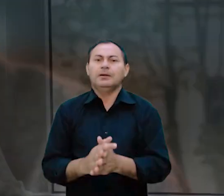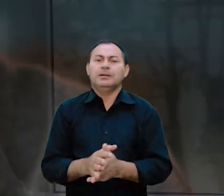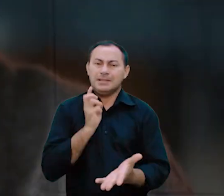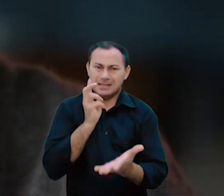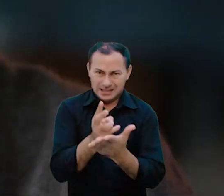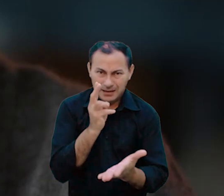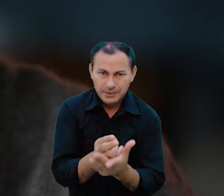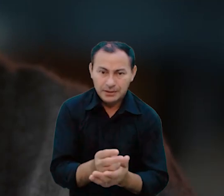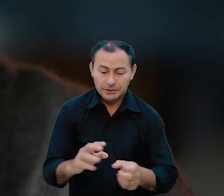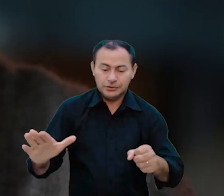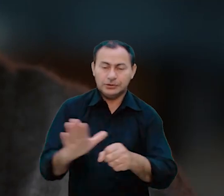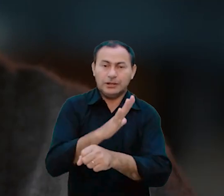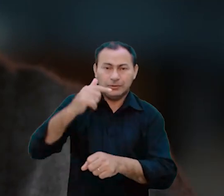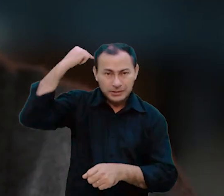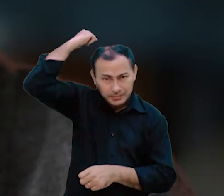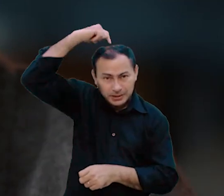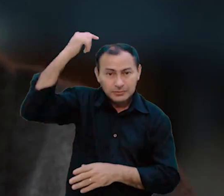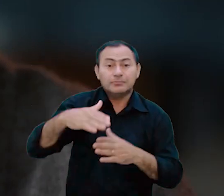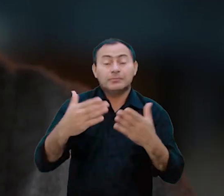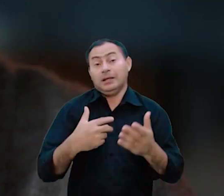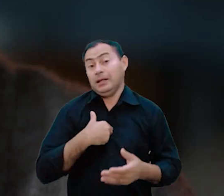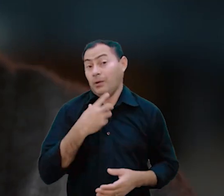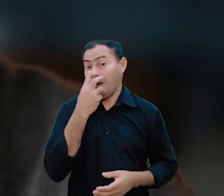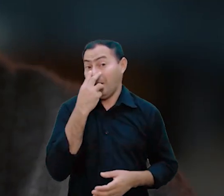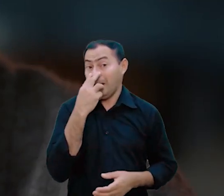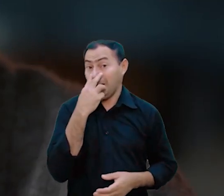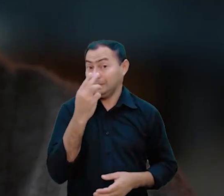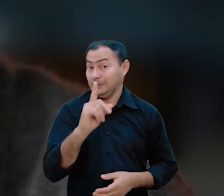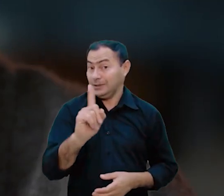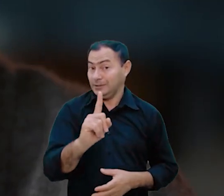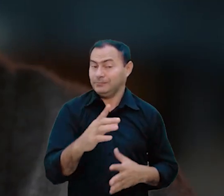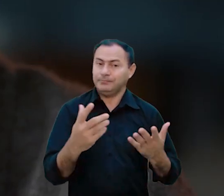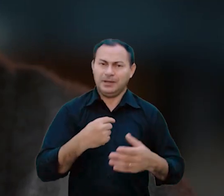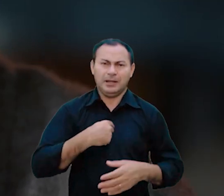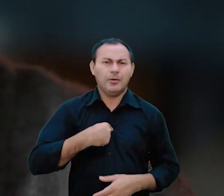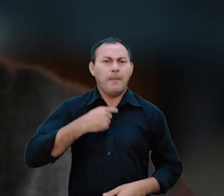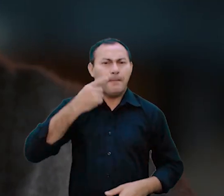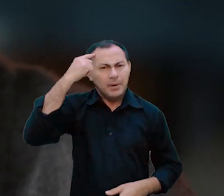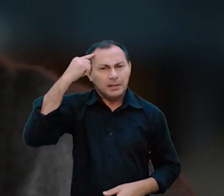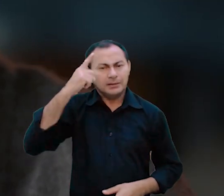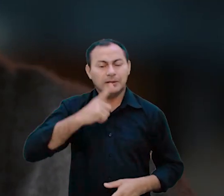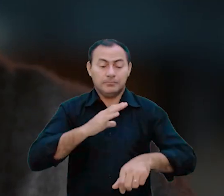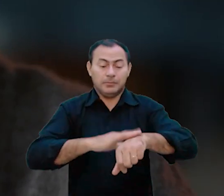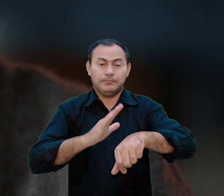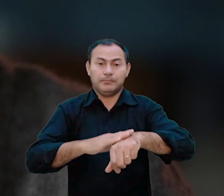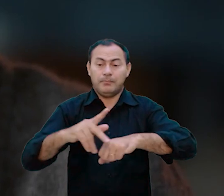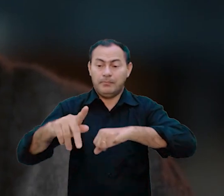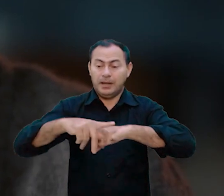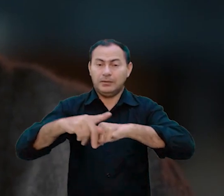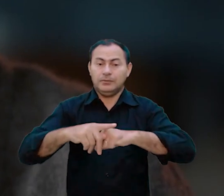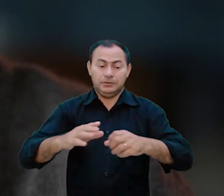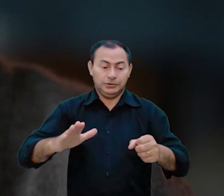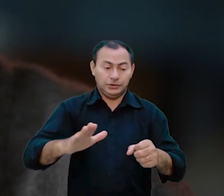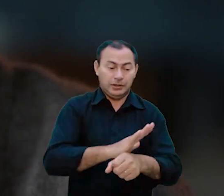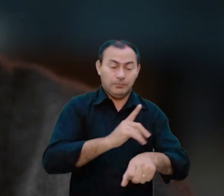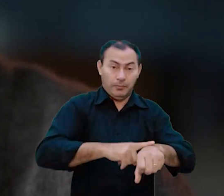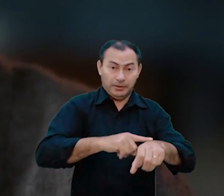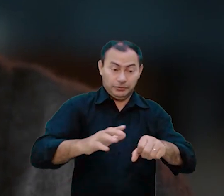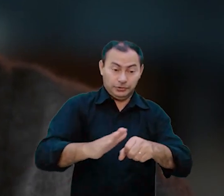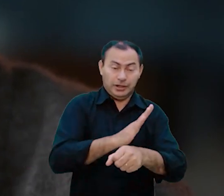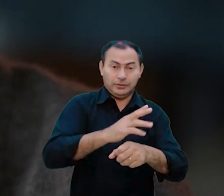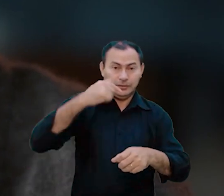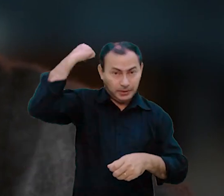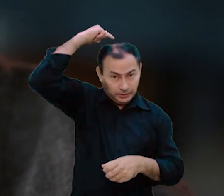Pedro ficou constantemente cheio do Espírito? Eu acho que não. Eu penso que houve ocasiões em que ele estava cheio